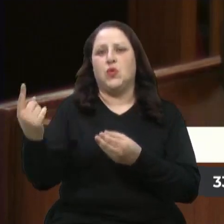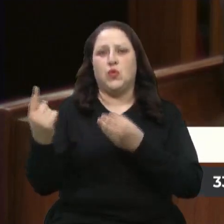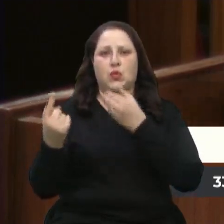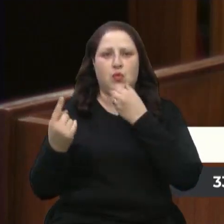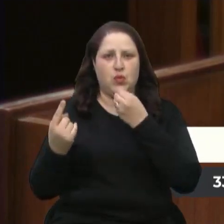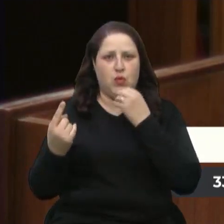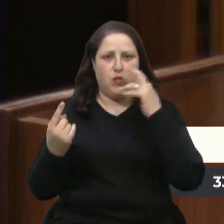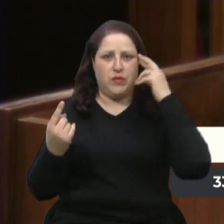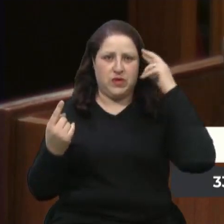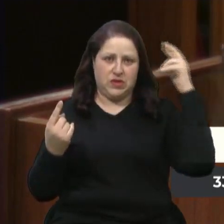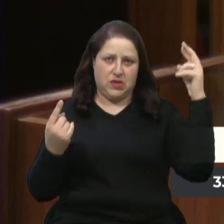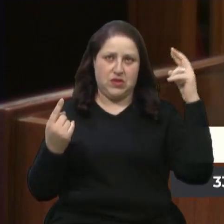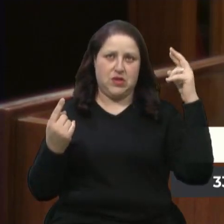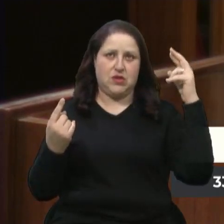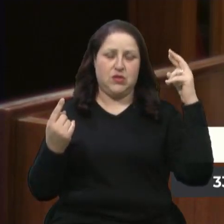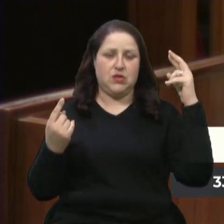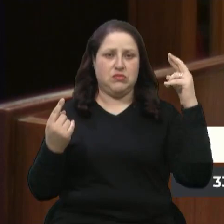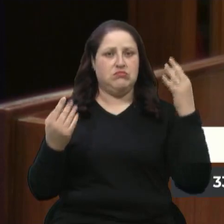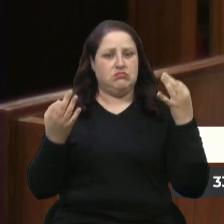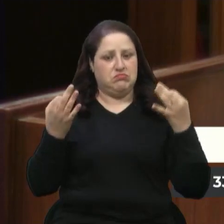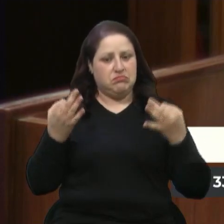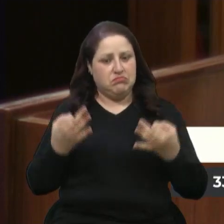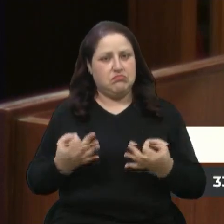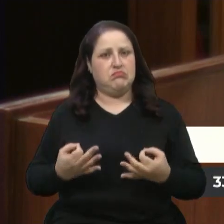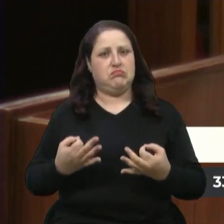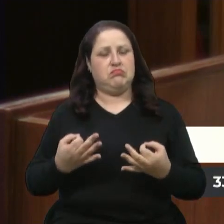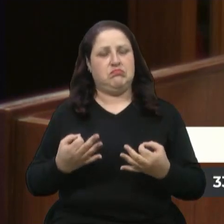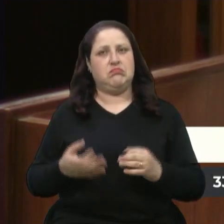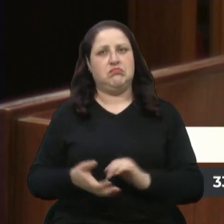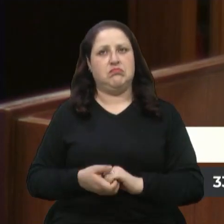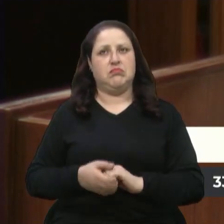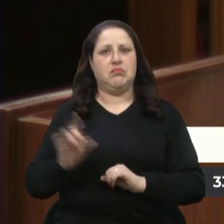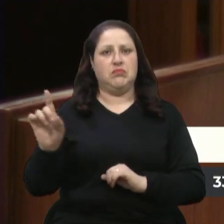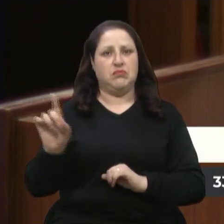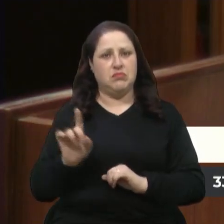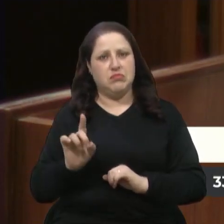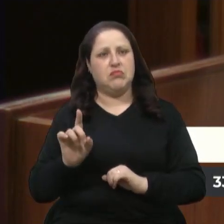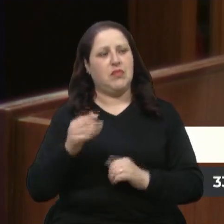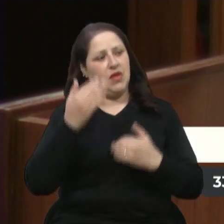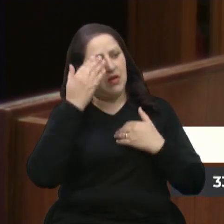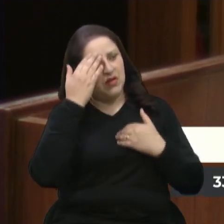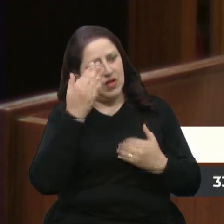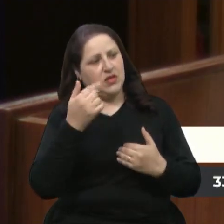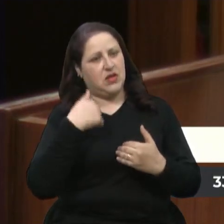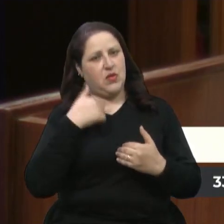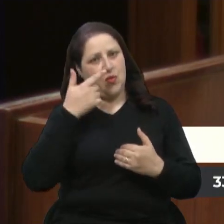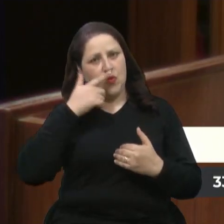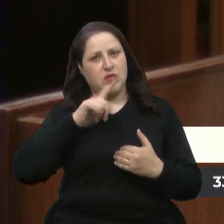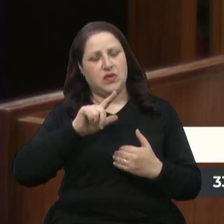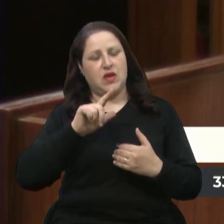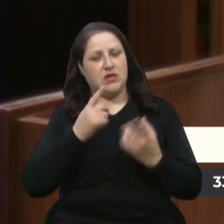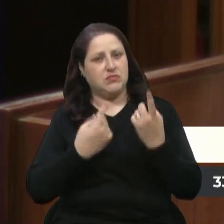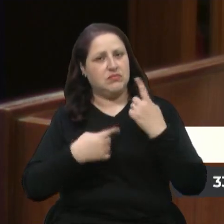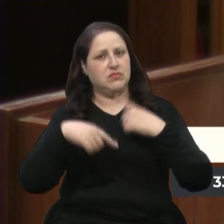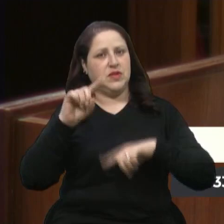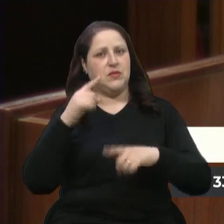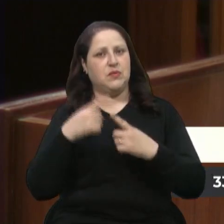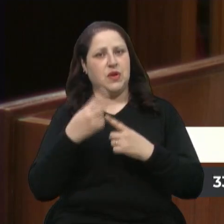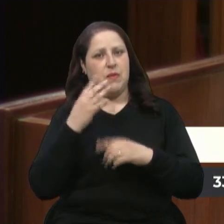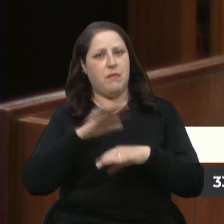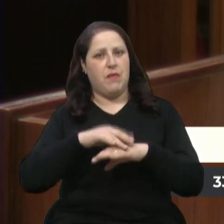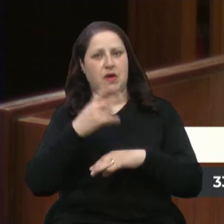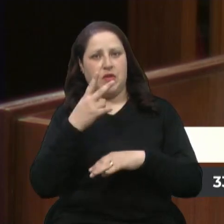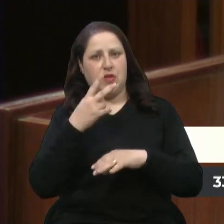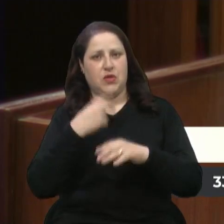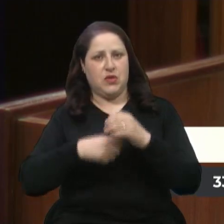senhor, né, todo muito bem apresentado e tal. Ele foi lá agradecer que tinha superado, há mais de 2 anos, tinha saído da rua,